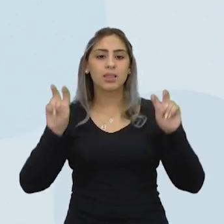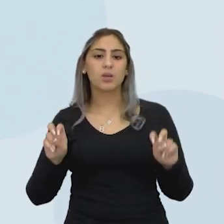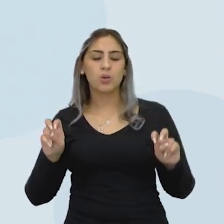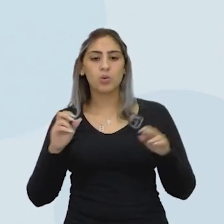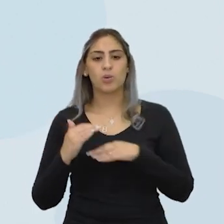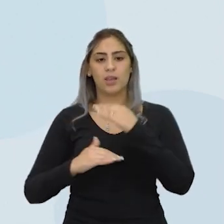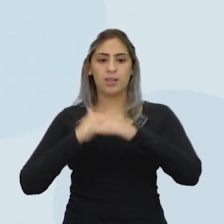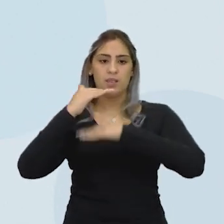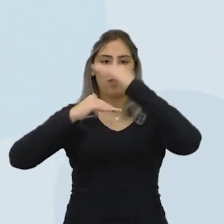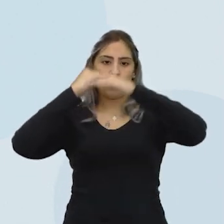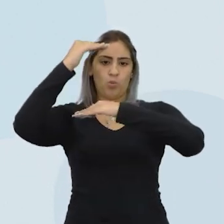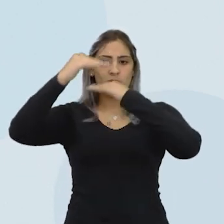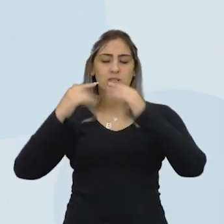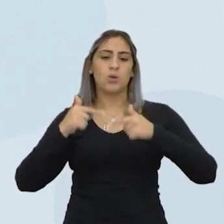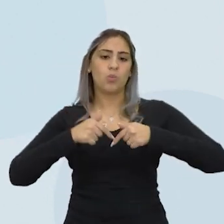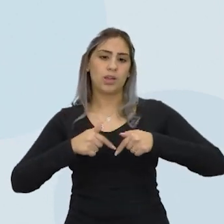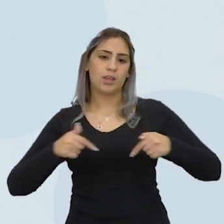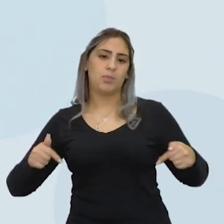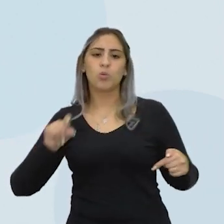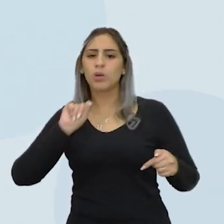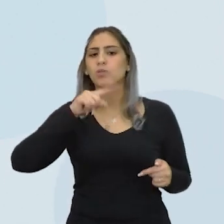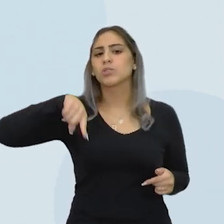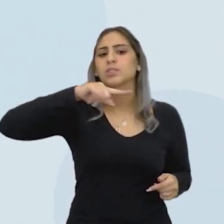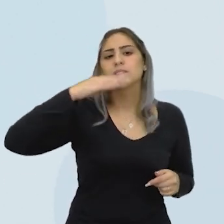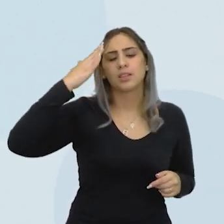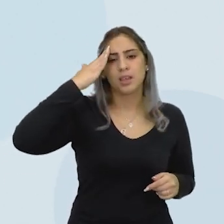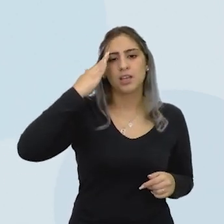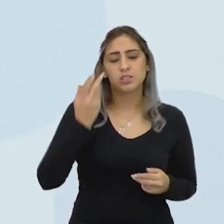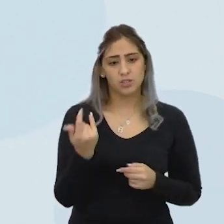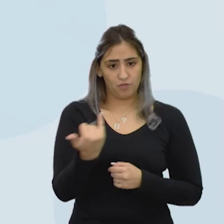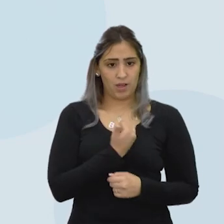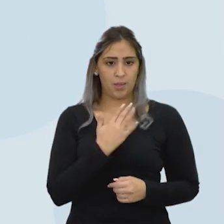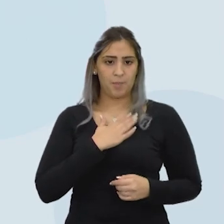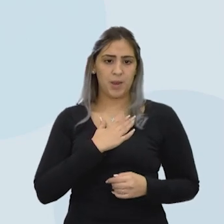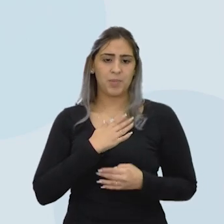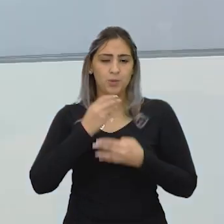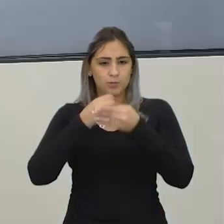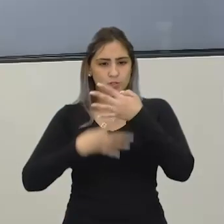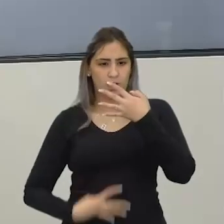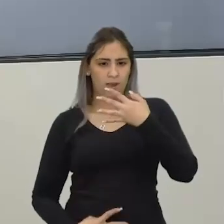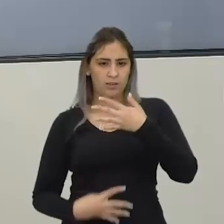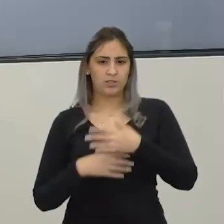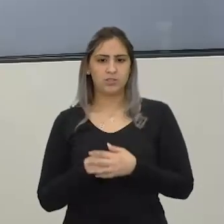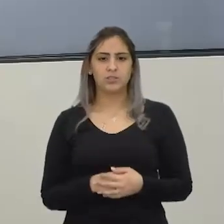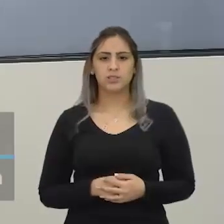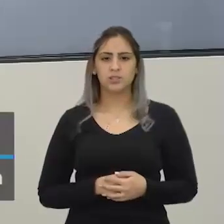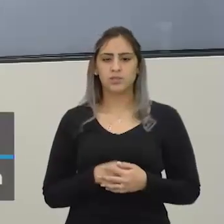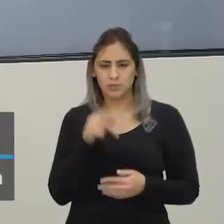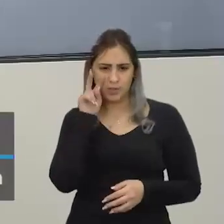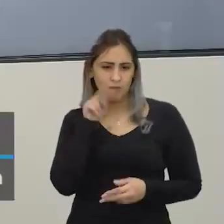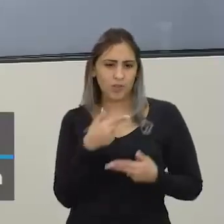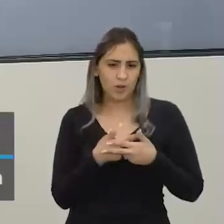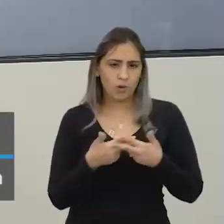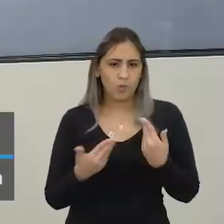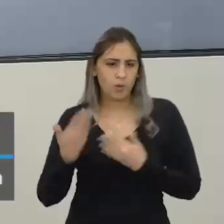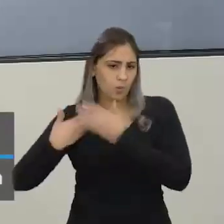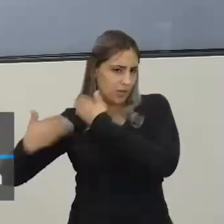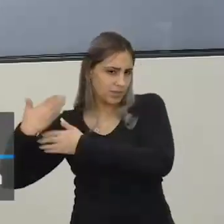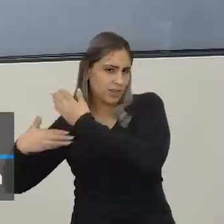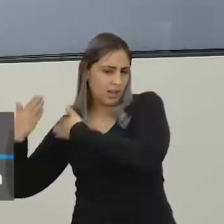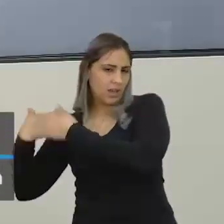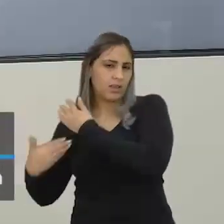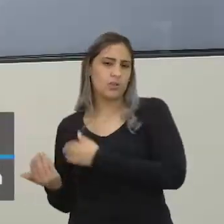da evolução química, né? Vocês viram a respeito de alguma coisa aí no passado,